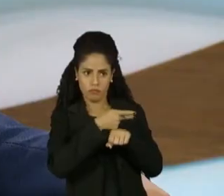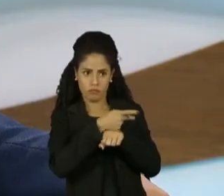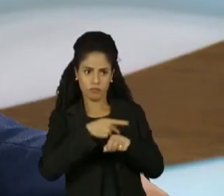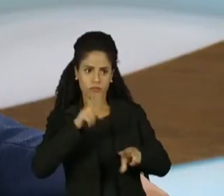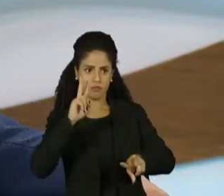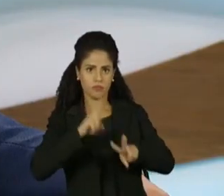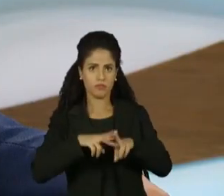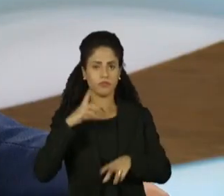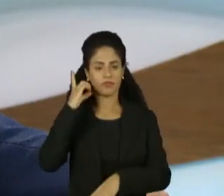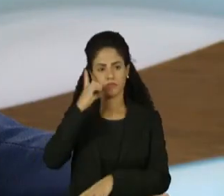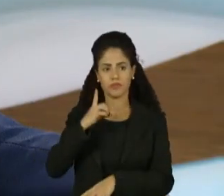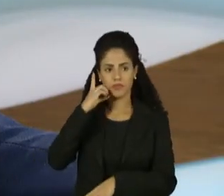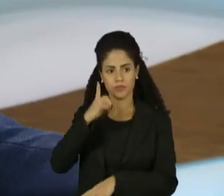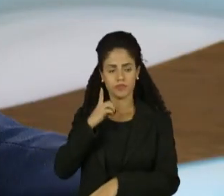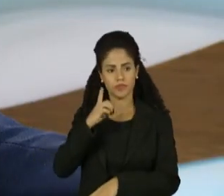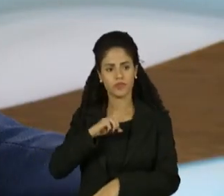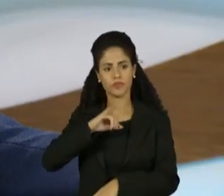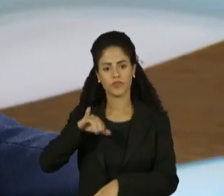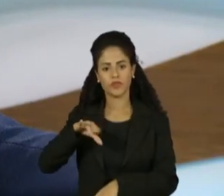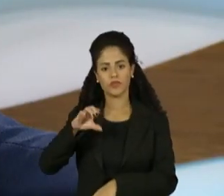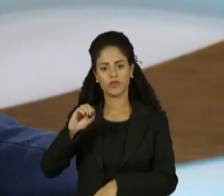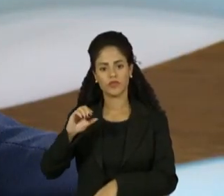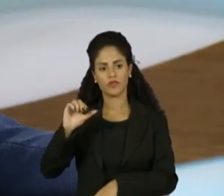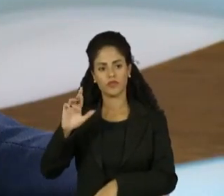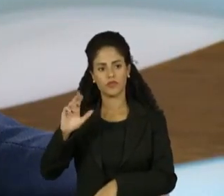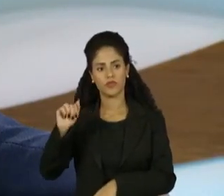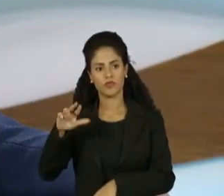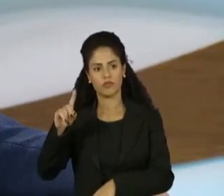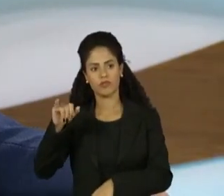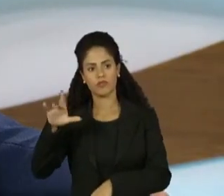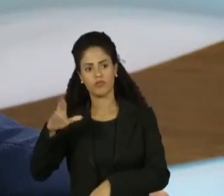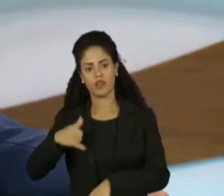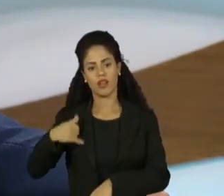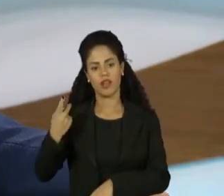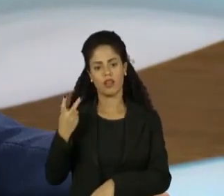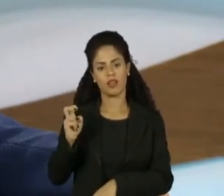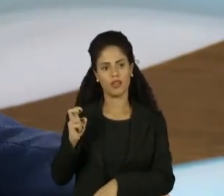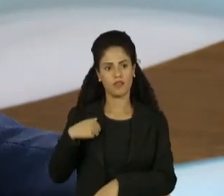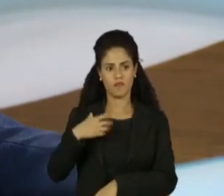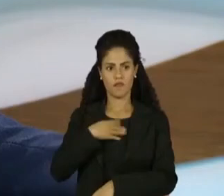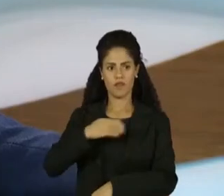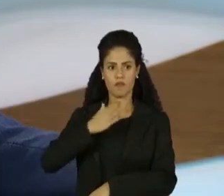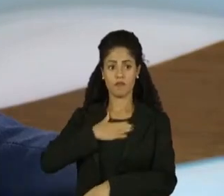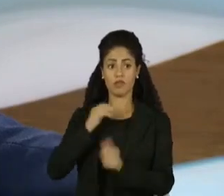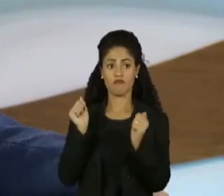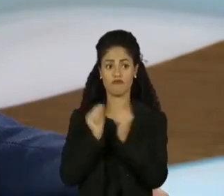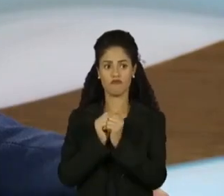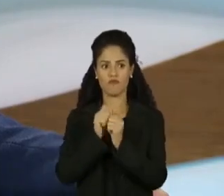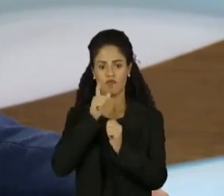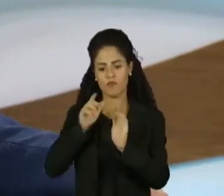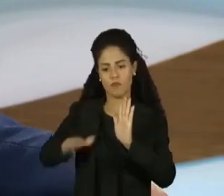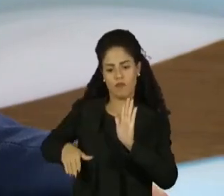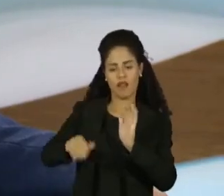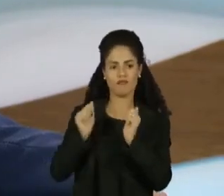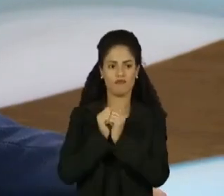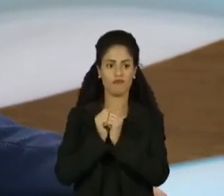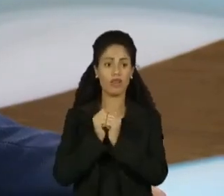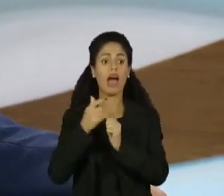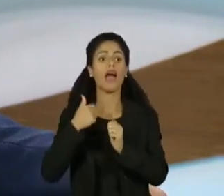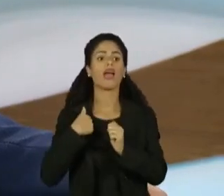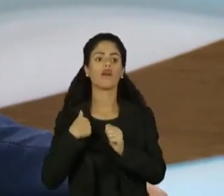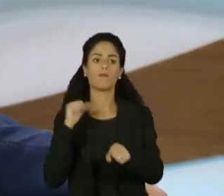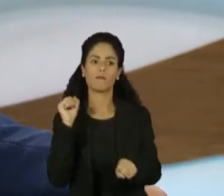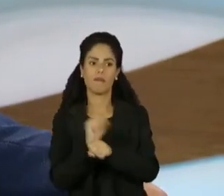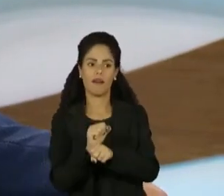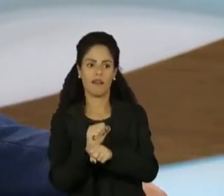o deputado Jordi, a minha filha, de 15 anos, que é a mais nova, estava comigo na praia. Eu interrompi minhas férias e